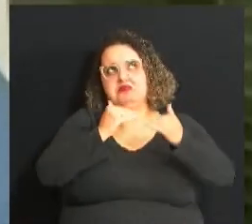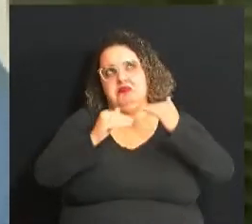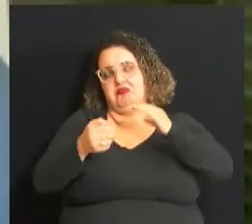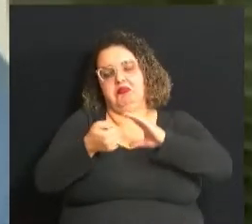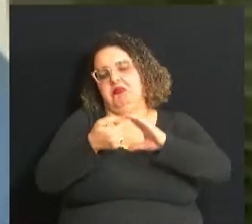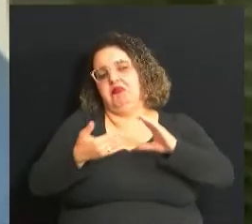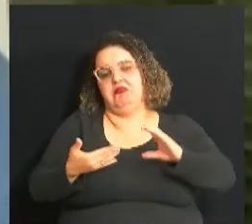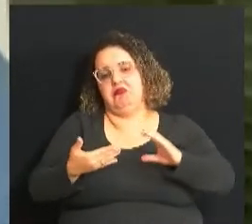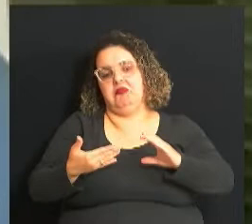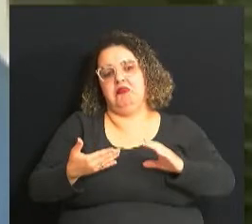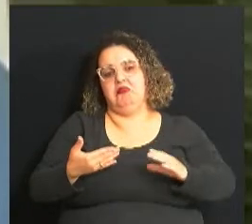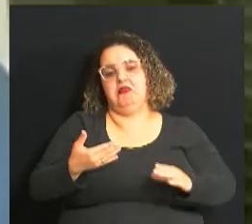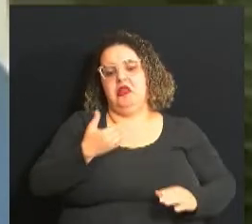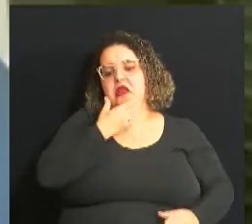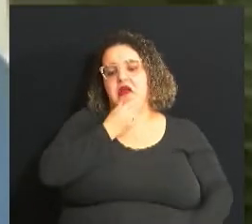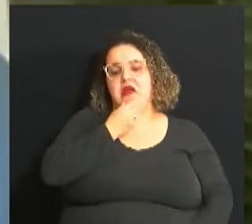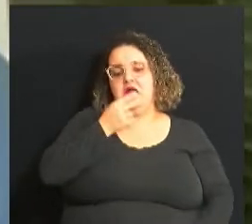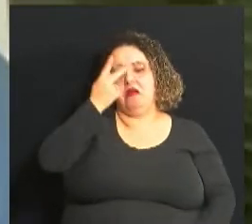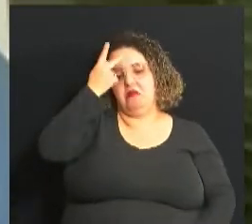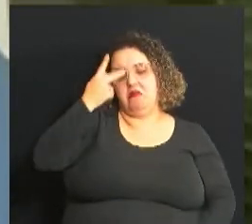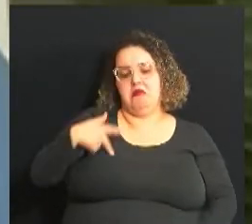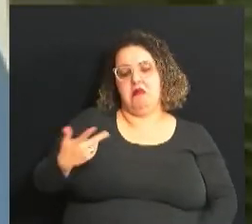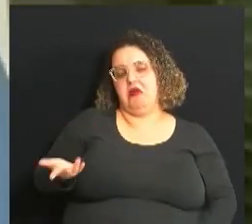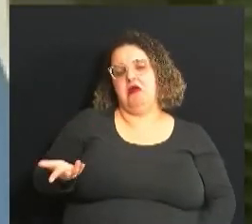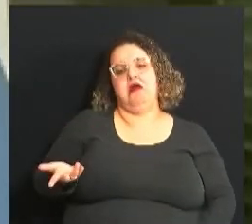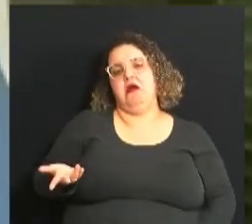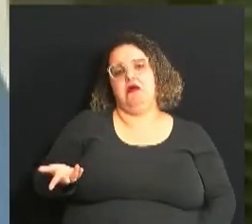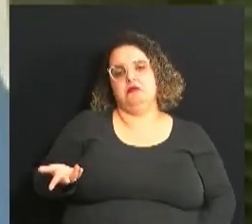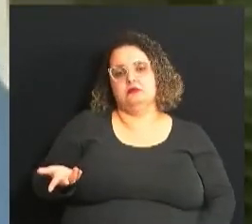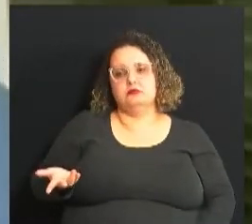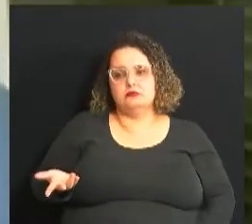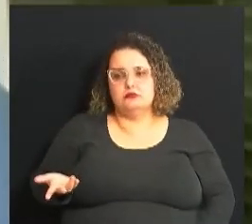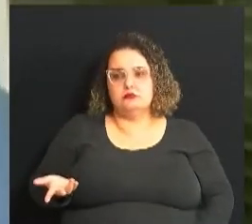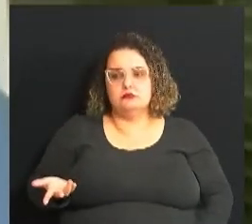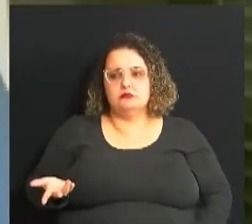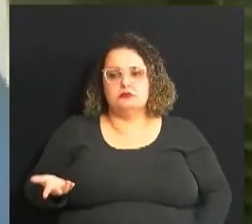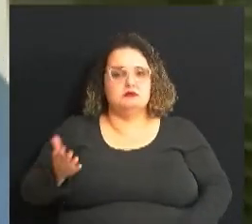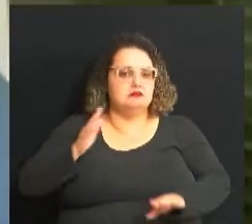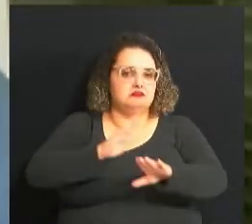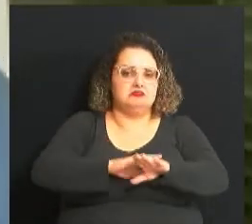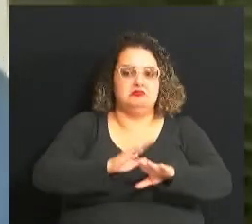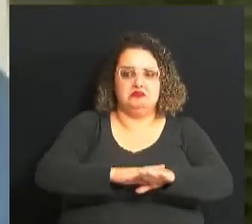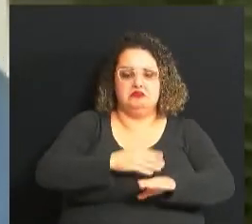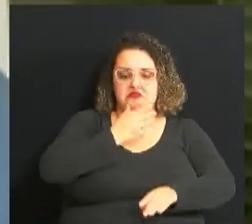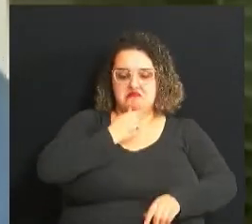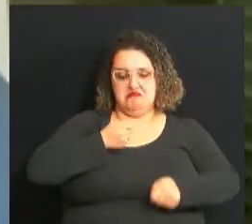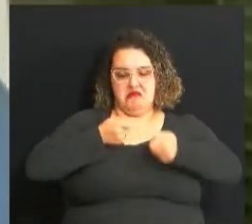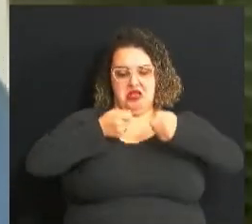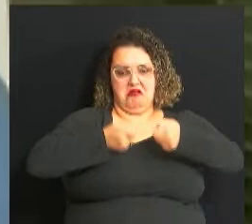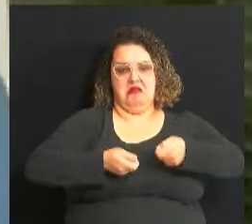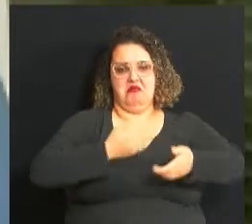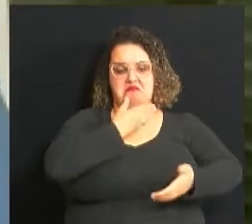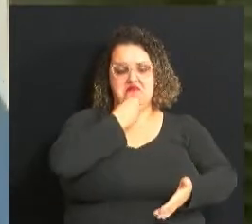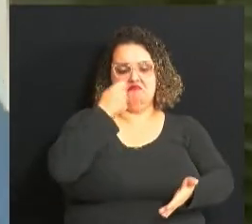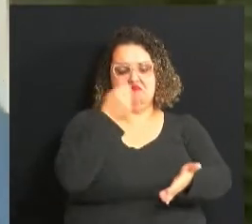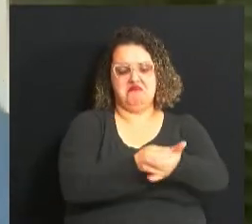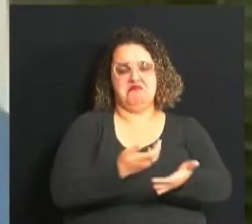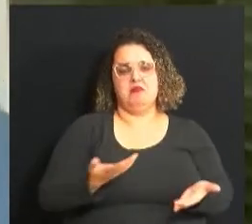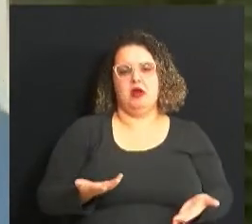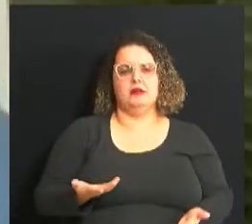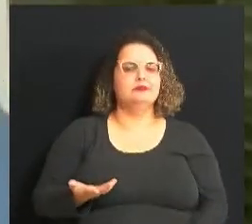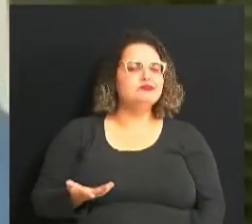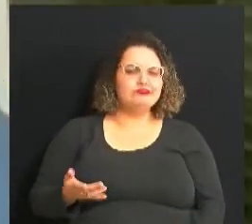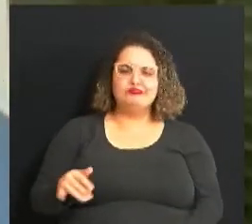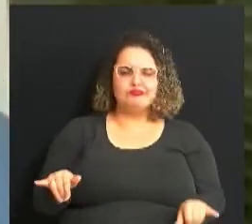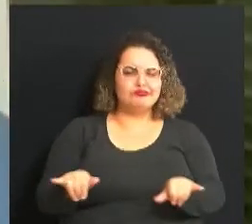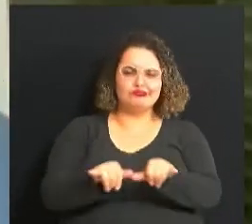característica dele em termos de atitude de macho, né? Eu acho uma besteira muito grande, mas